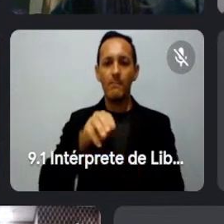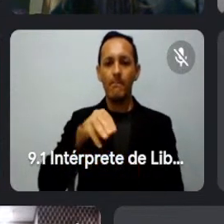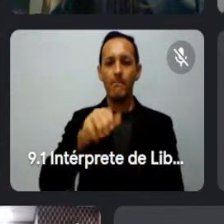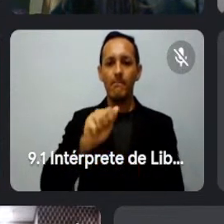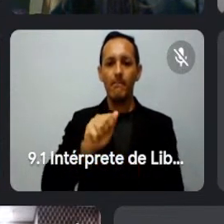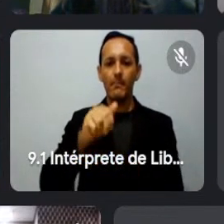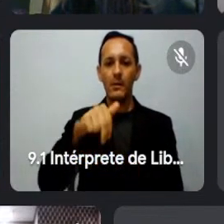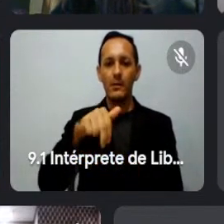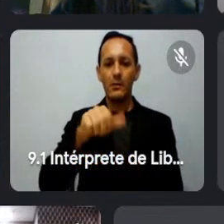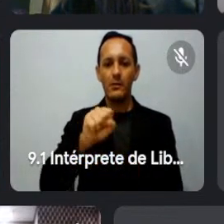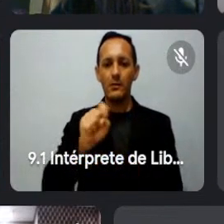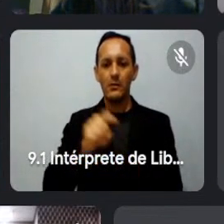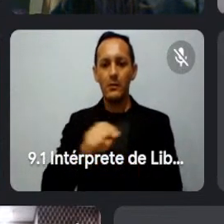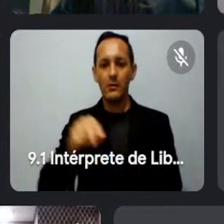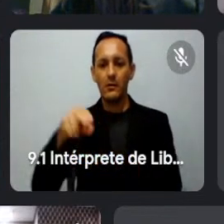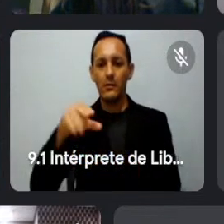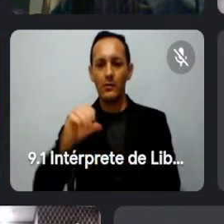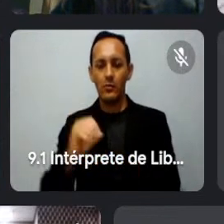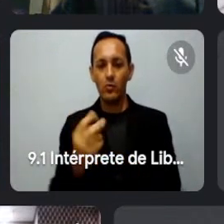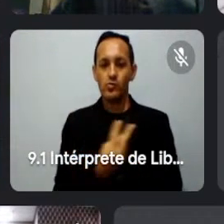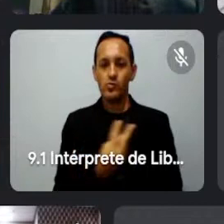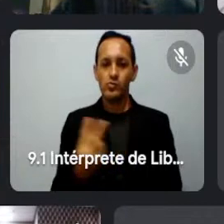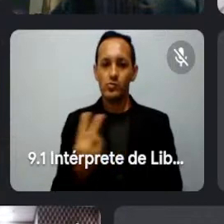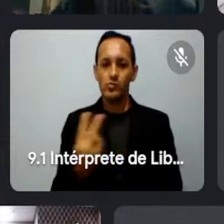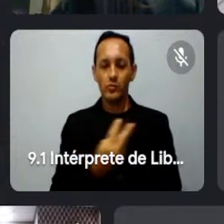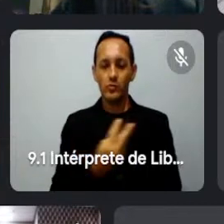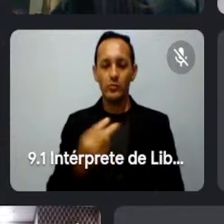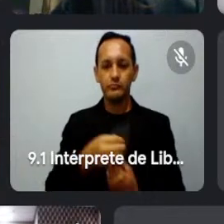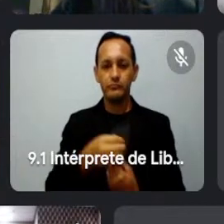Dr João Gustavo pela manifestação